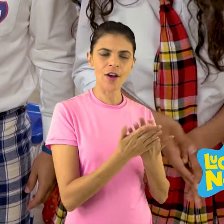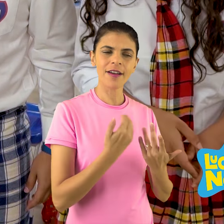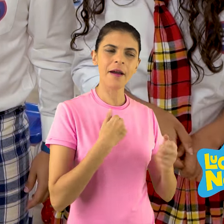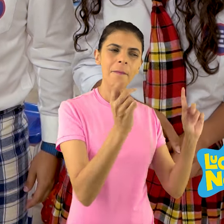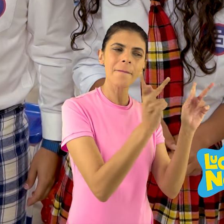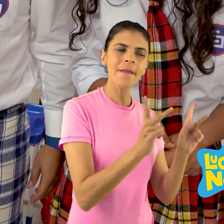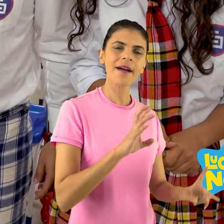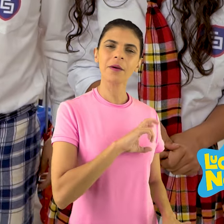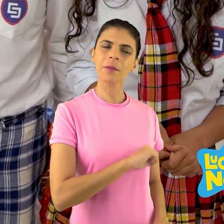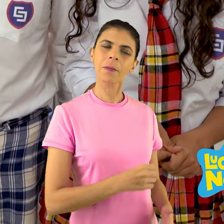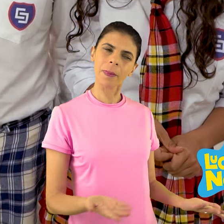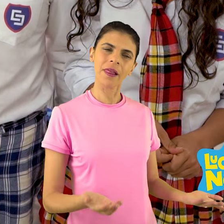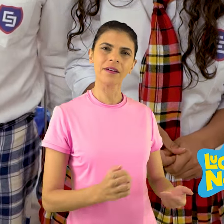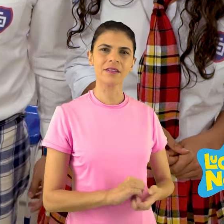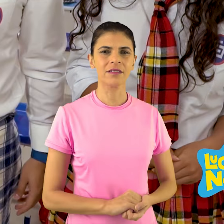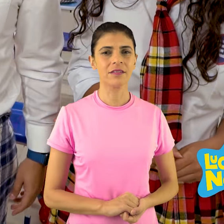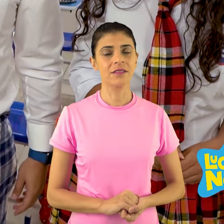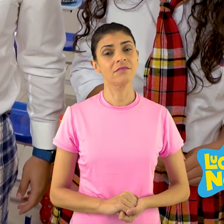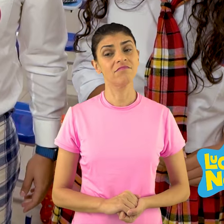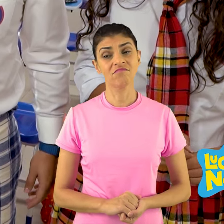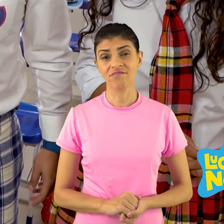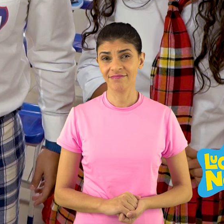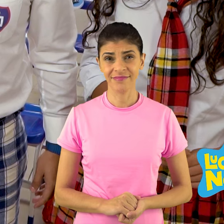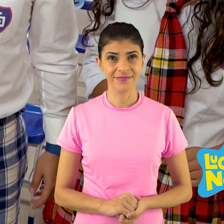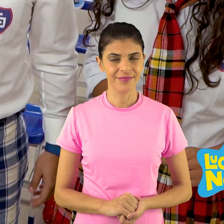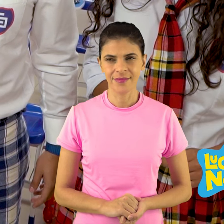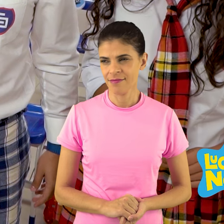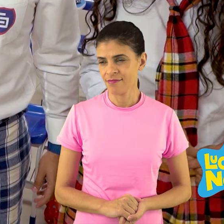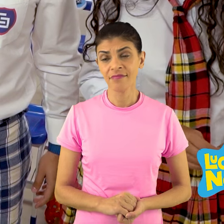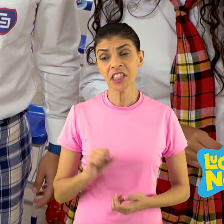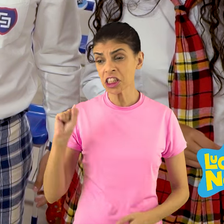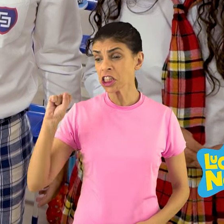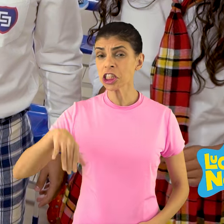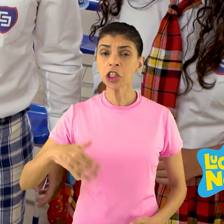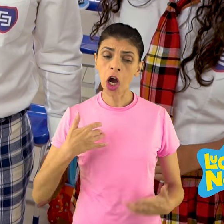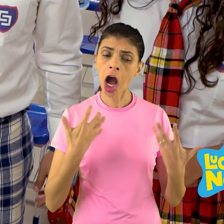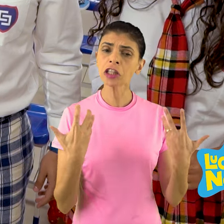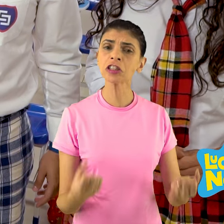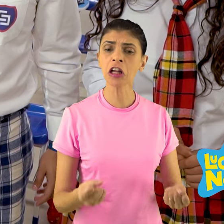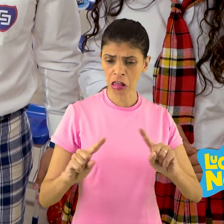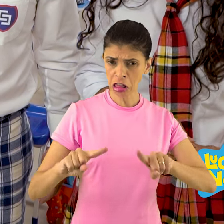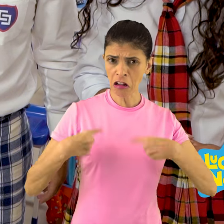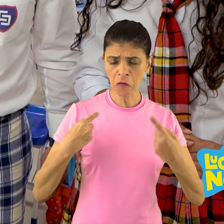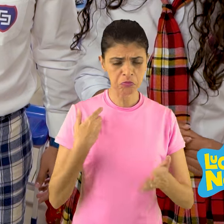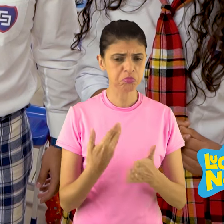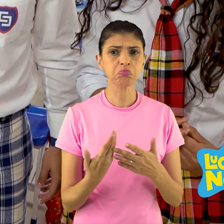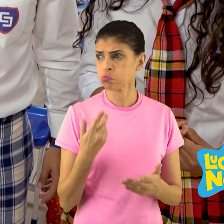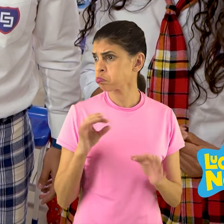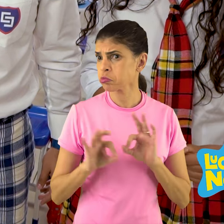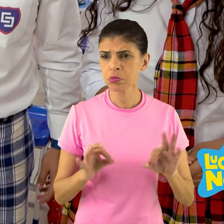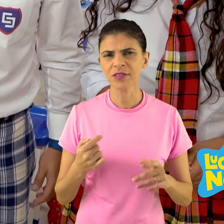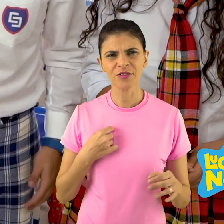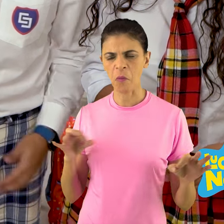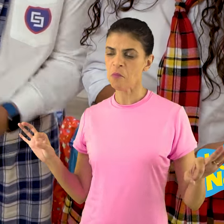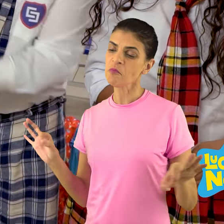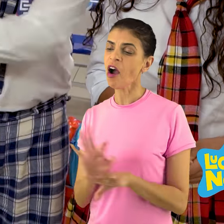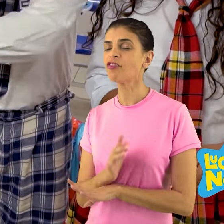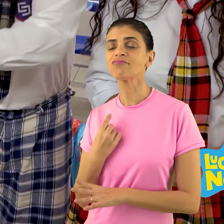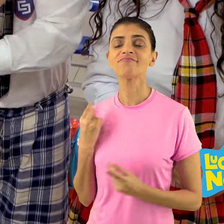paz e amor. Vocês sabem que eu nunca nego um desafio. Preparada, Gi? Eu já